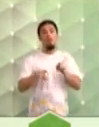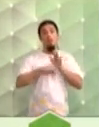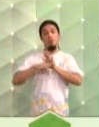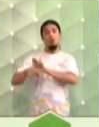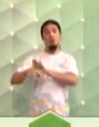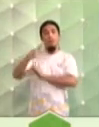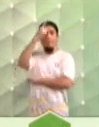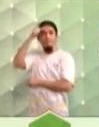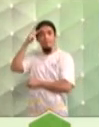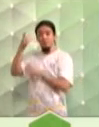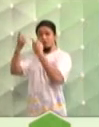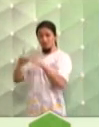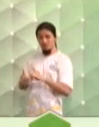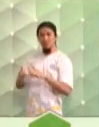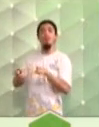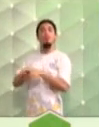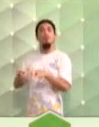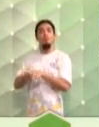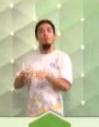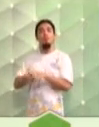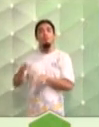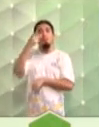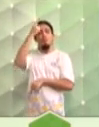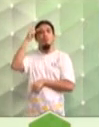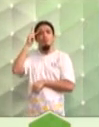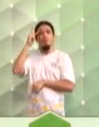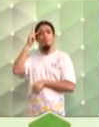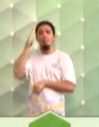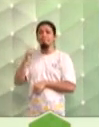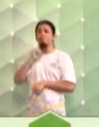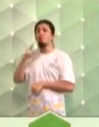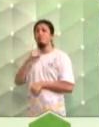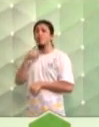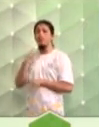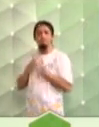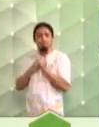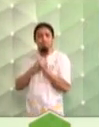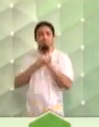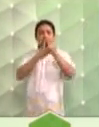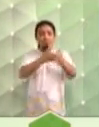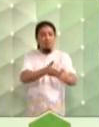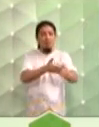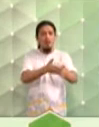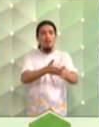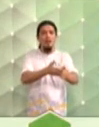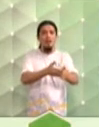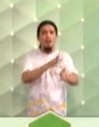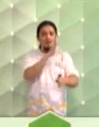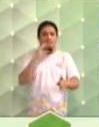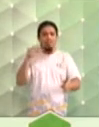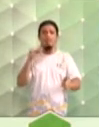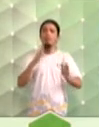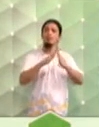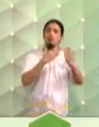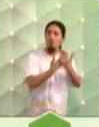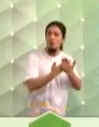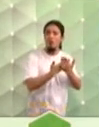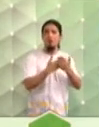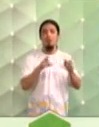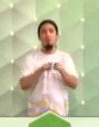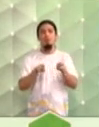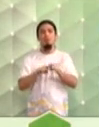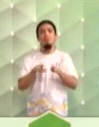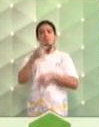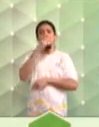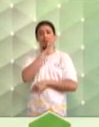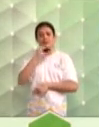têm onde deixar o filho na escola, como é a casa lá da criança, que acolhe crianças de 0 a 5 anos, ou crianças portadoras de